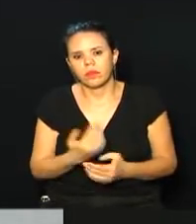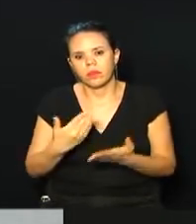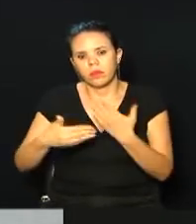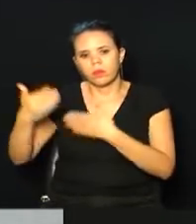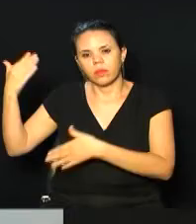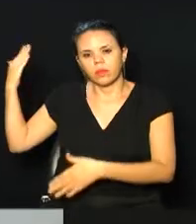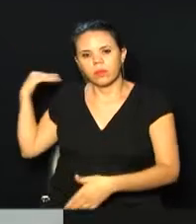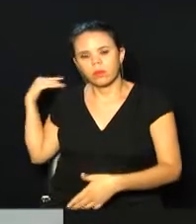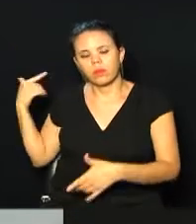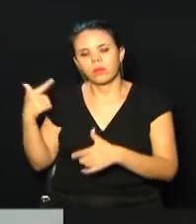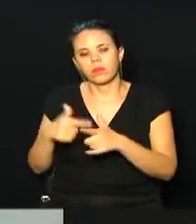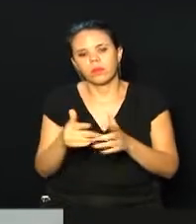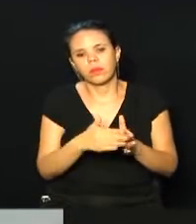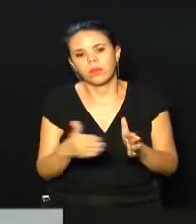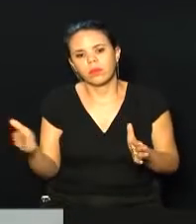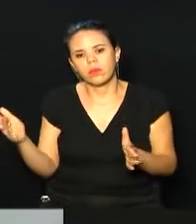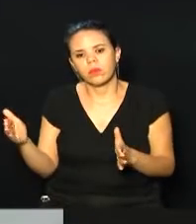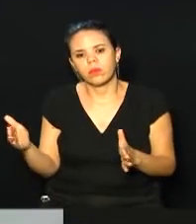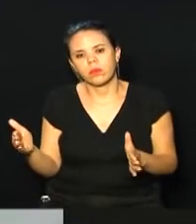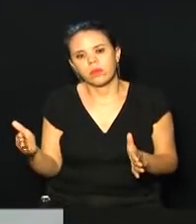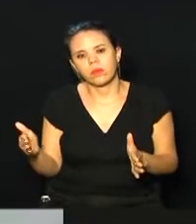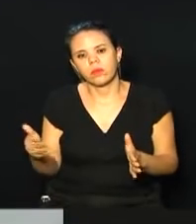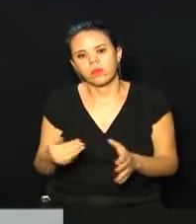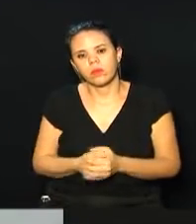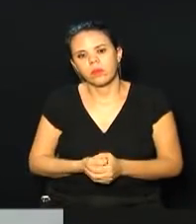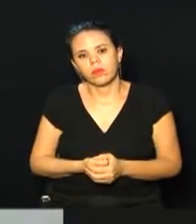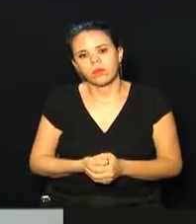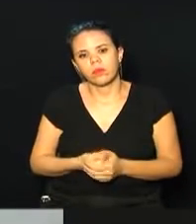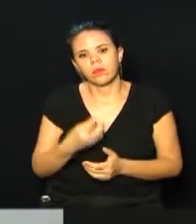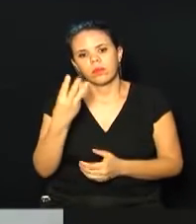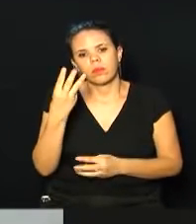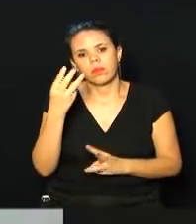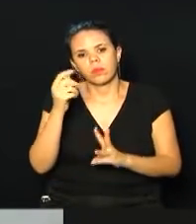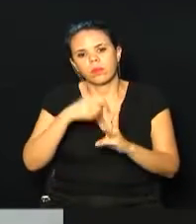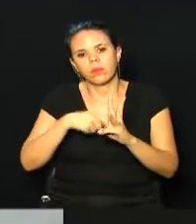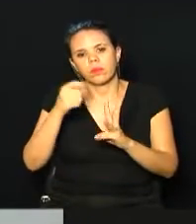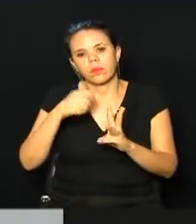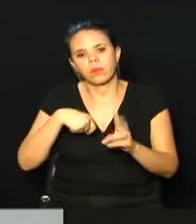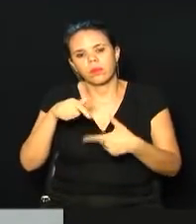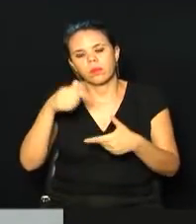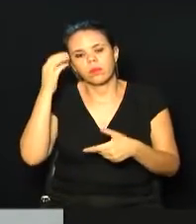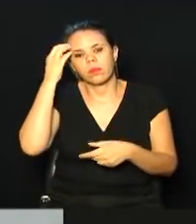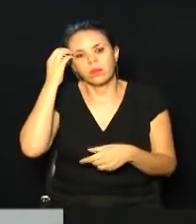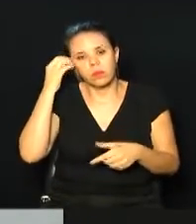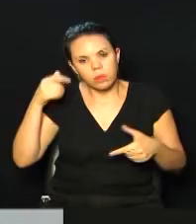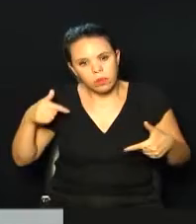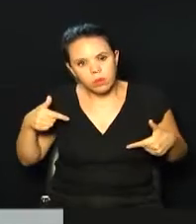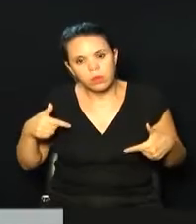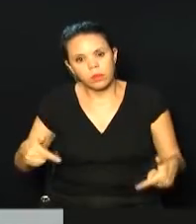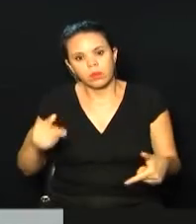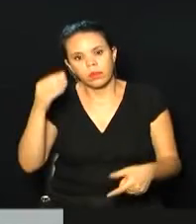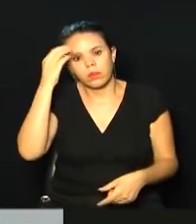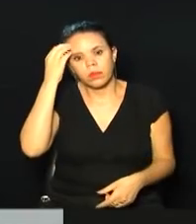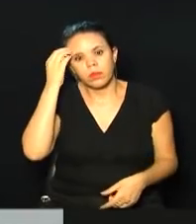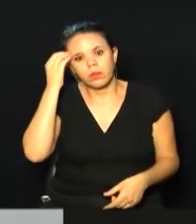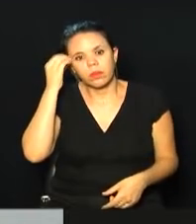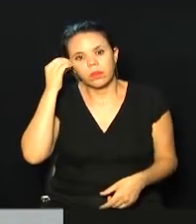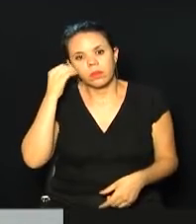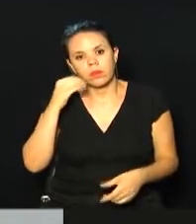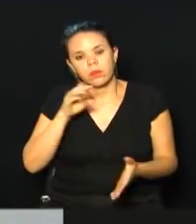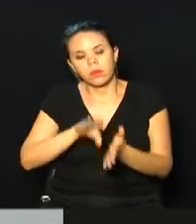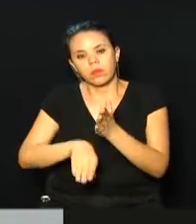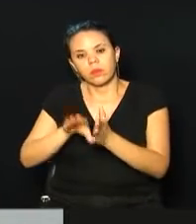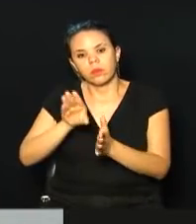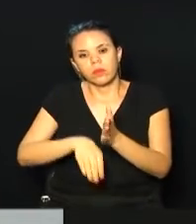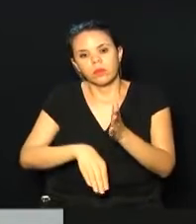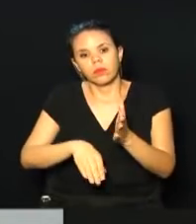Naquela ocasião, Mirna, foram 3 meses de trabalho intenso para remover